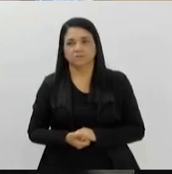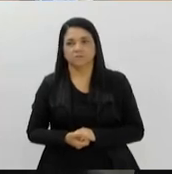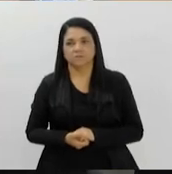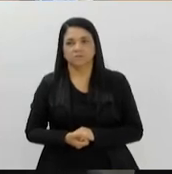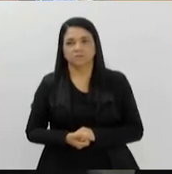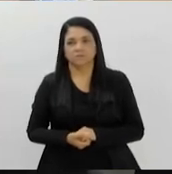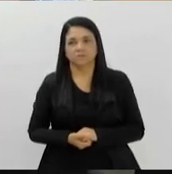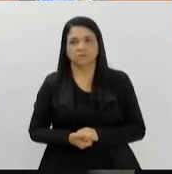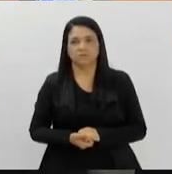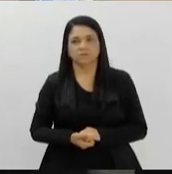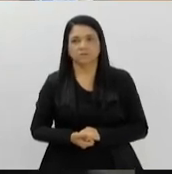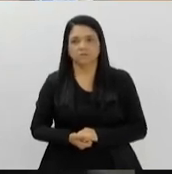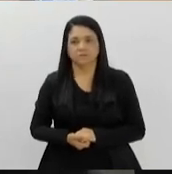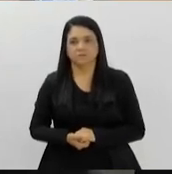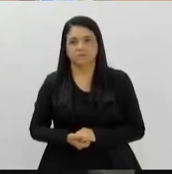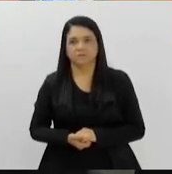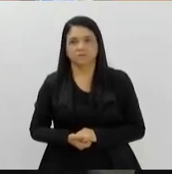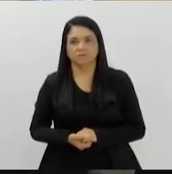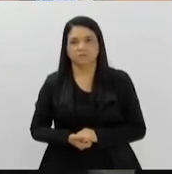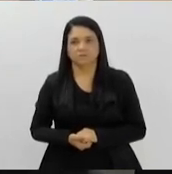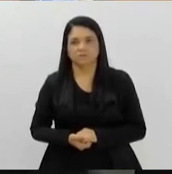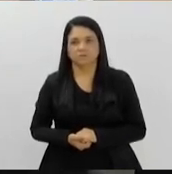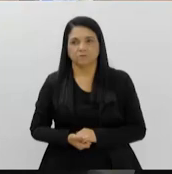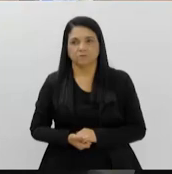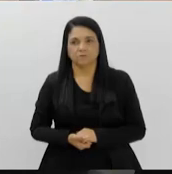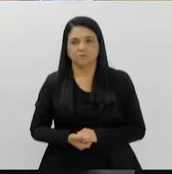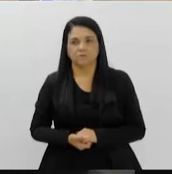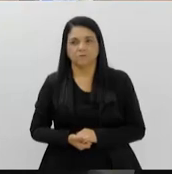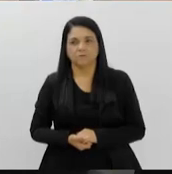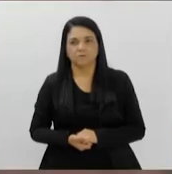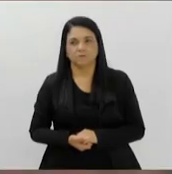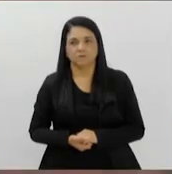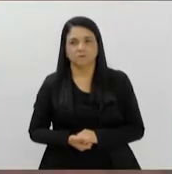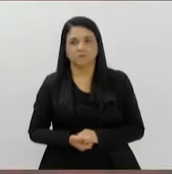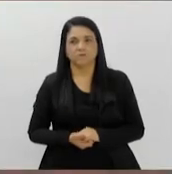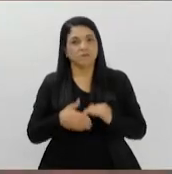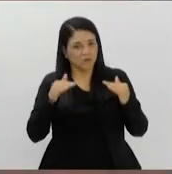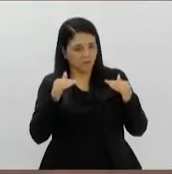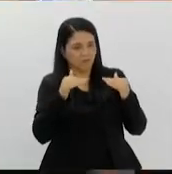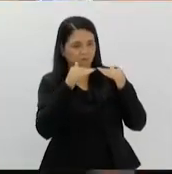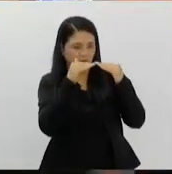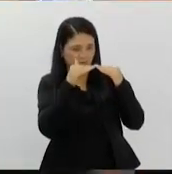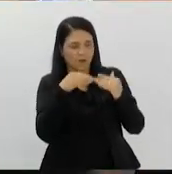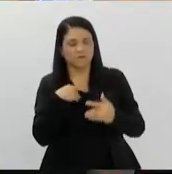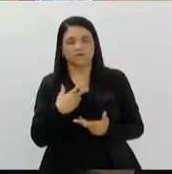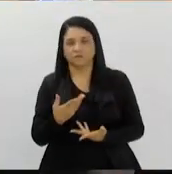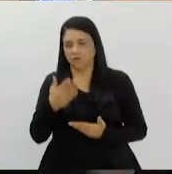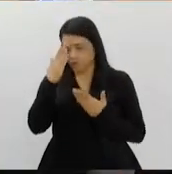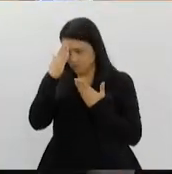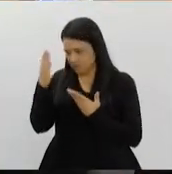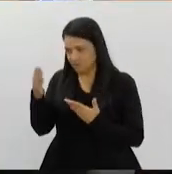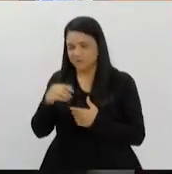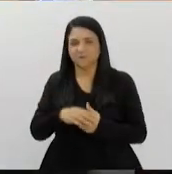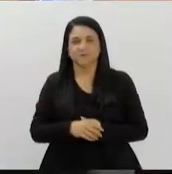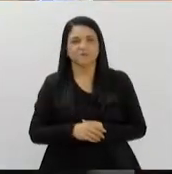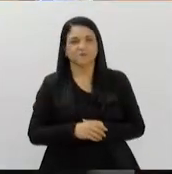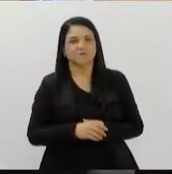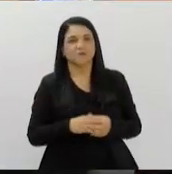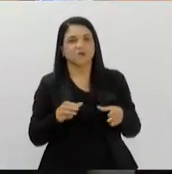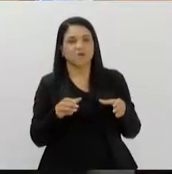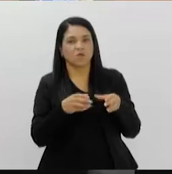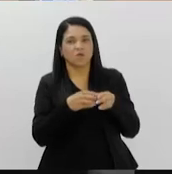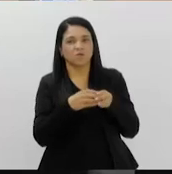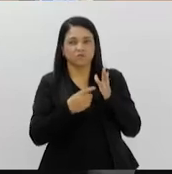que eu reparei. Mas eu estava procurando Jordi e achei. Favorável, senhor presidente. Muito obrigado. Pela Comissão